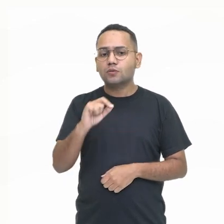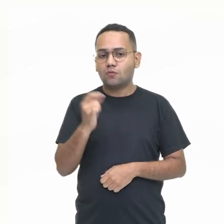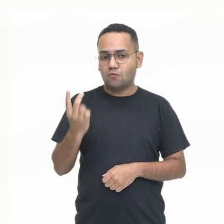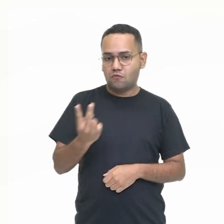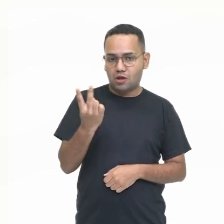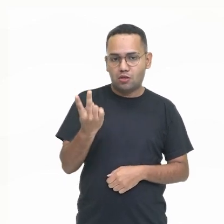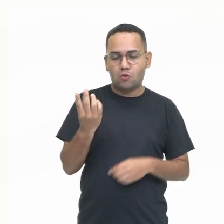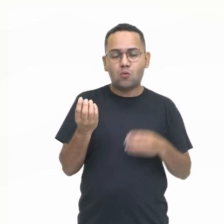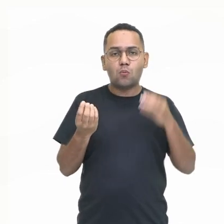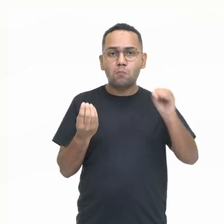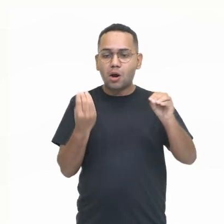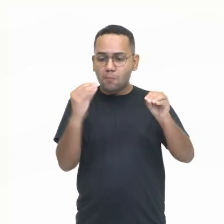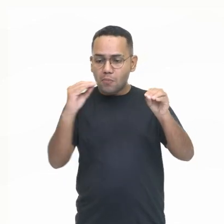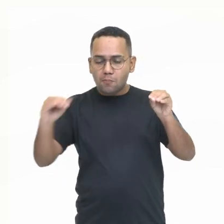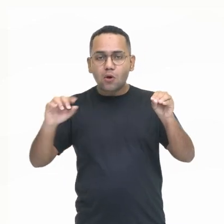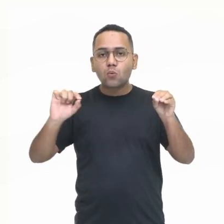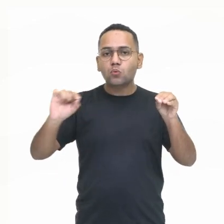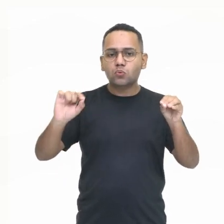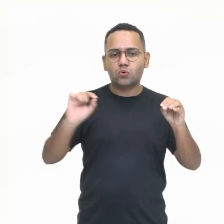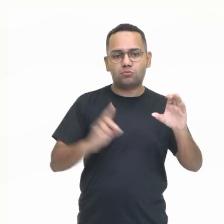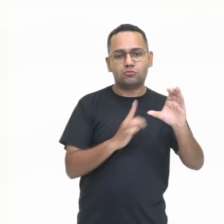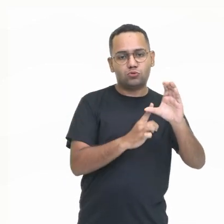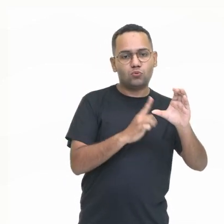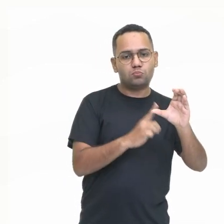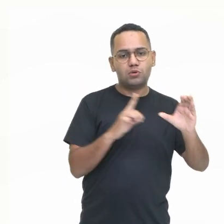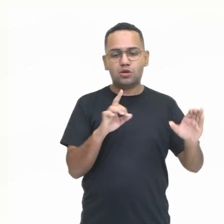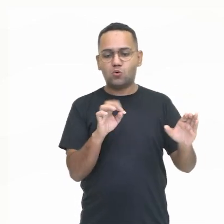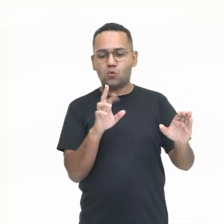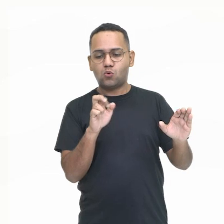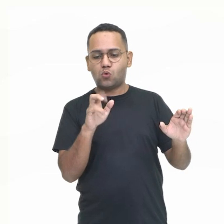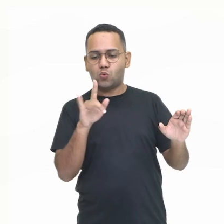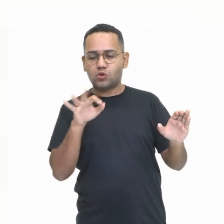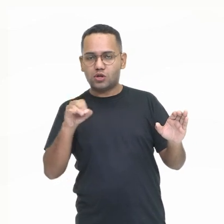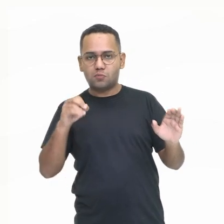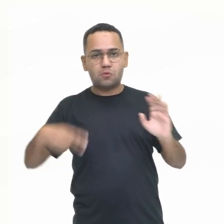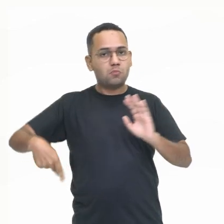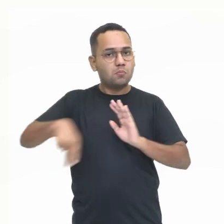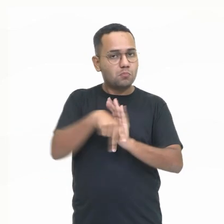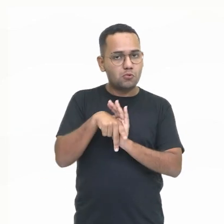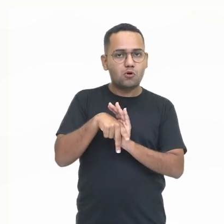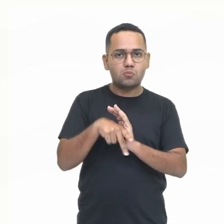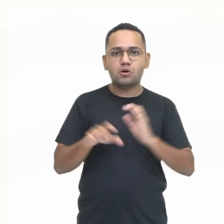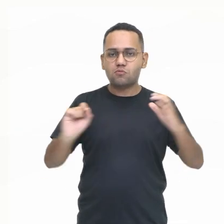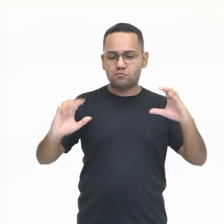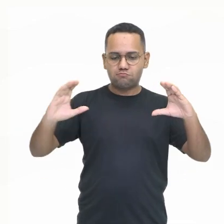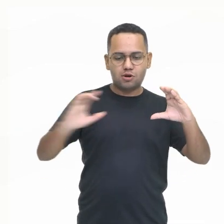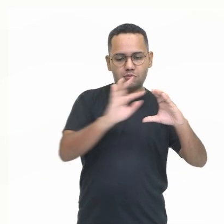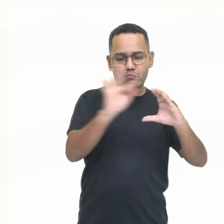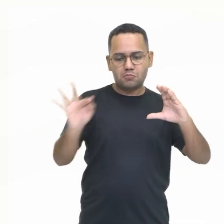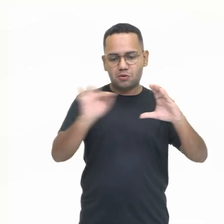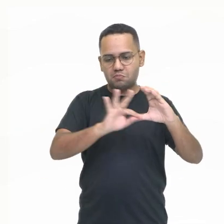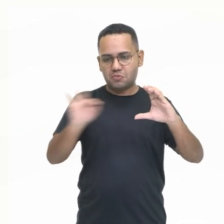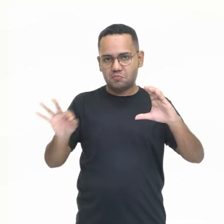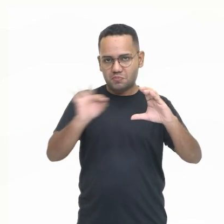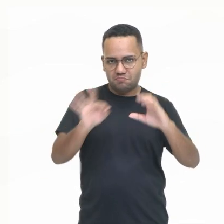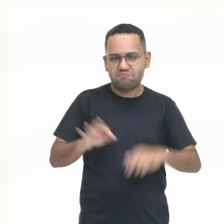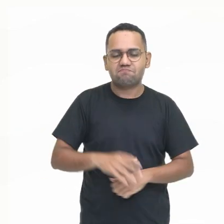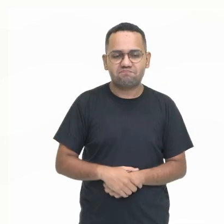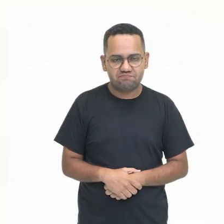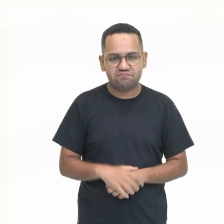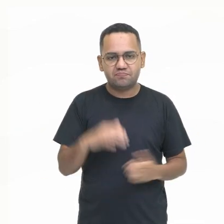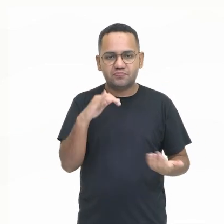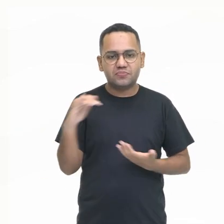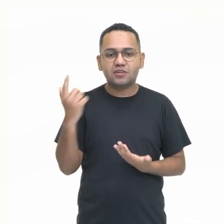e do contradomínio da função. Bom, vamos continuar porque vamos começar com uma situação problema